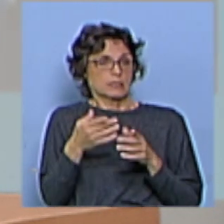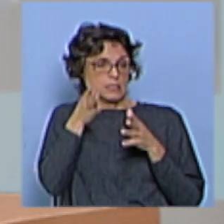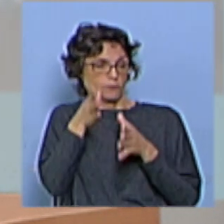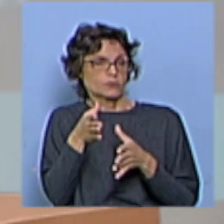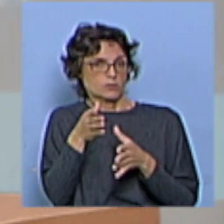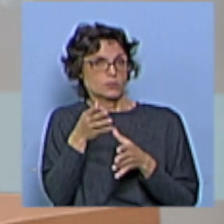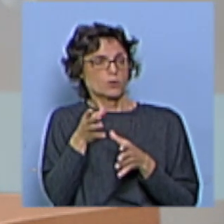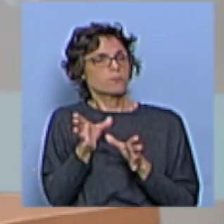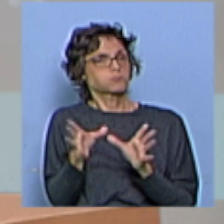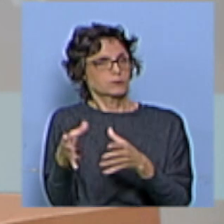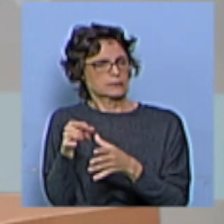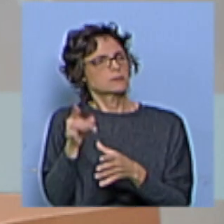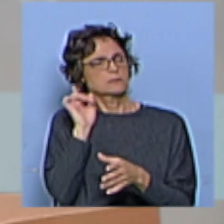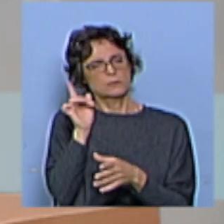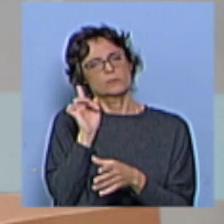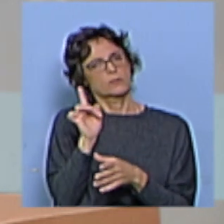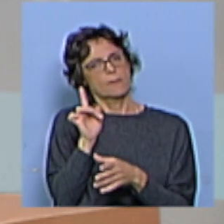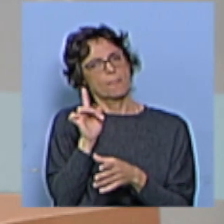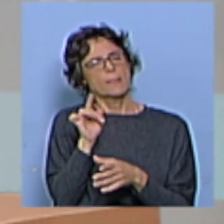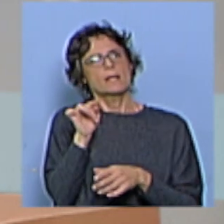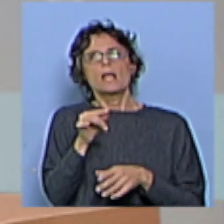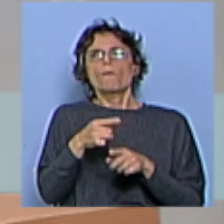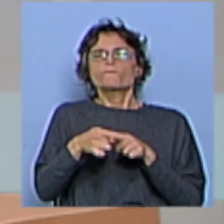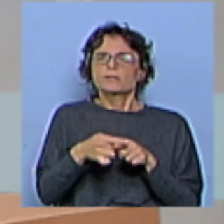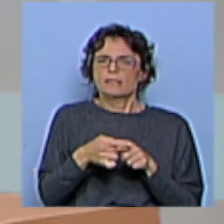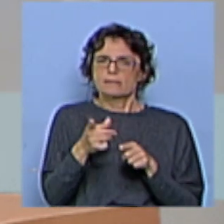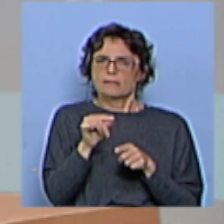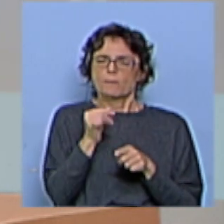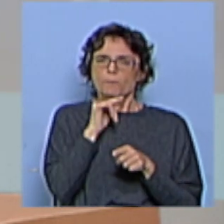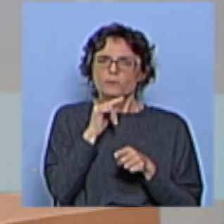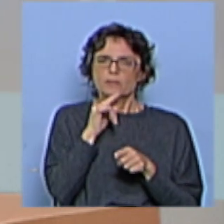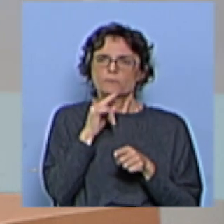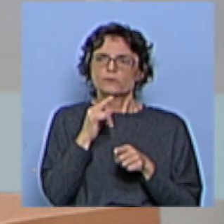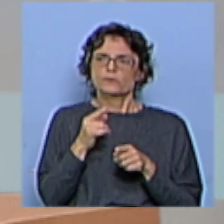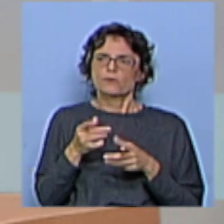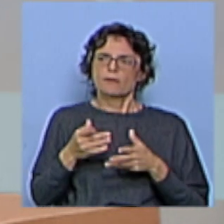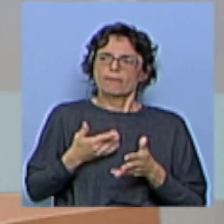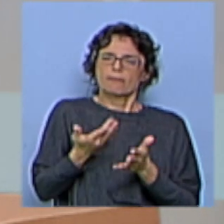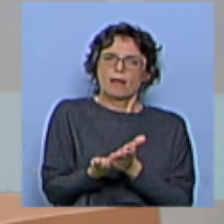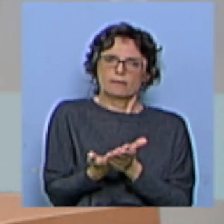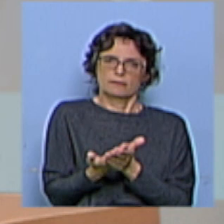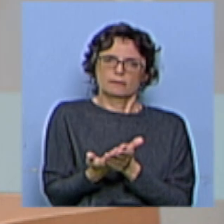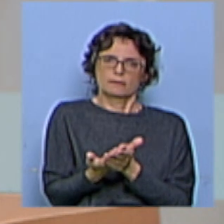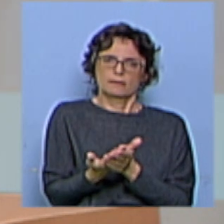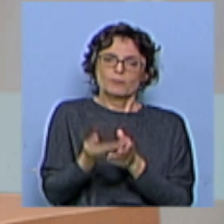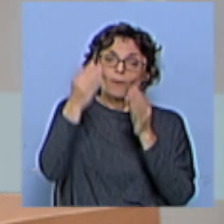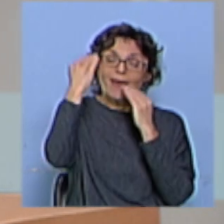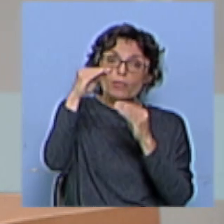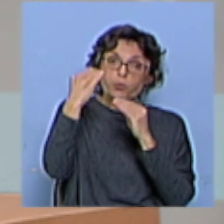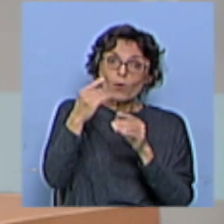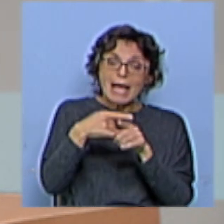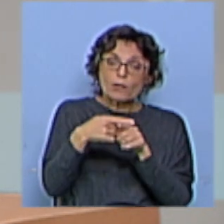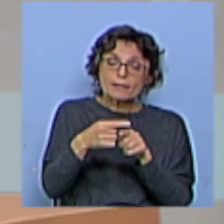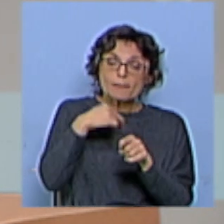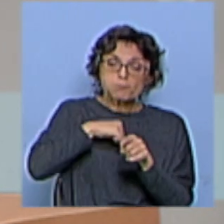importante. Ele pode ser moldado e pode ser construído e, entre outros, depende muito daquilo que nós também temos